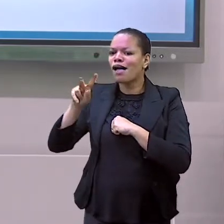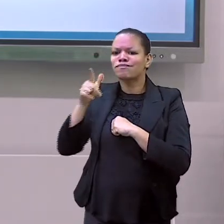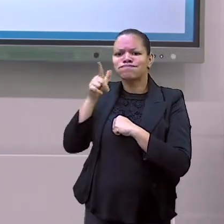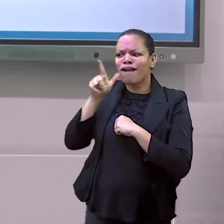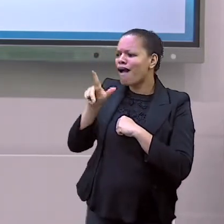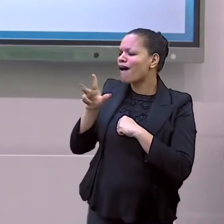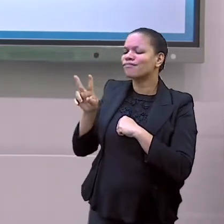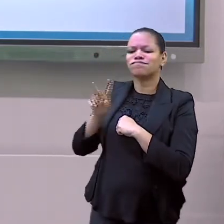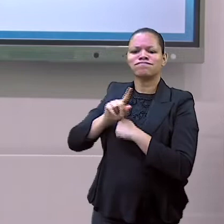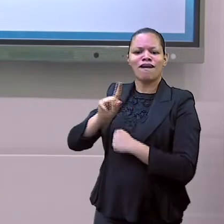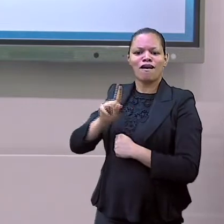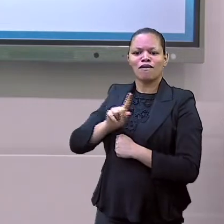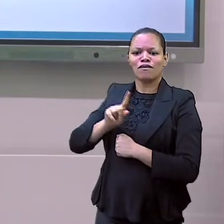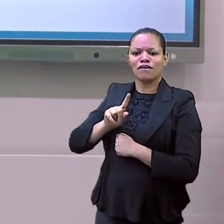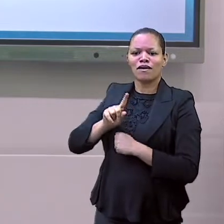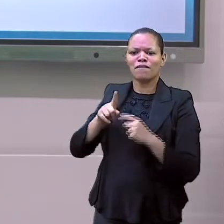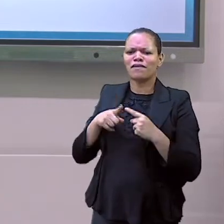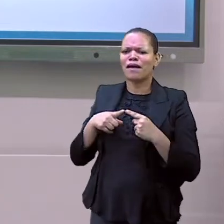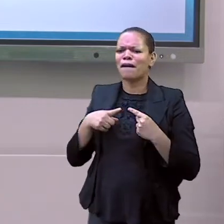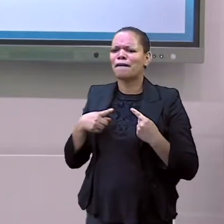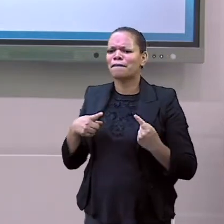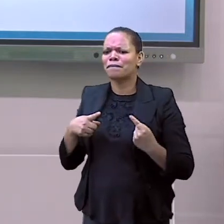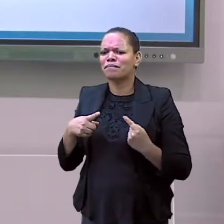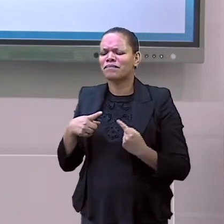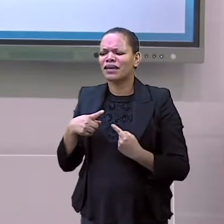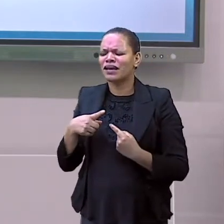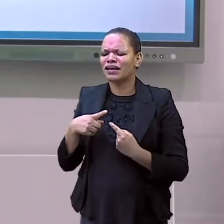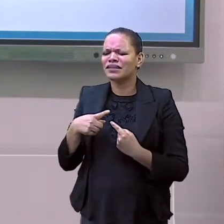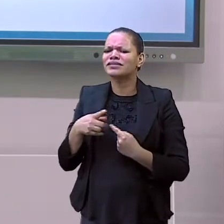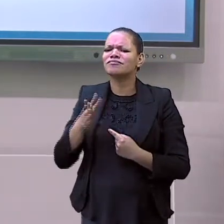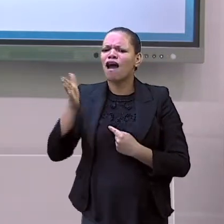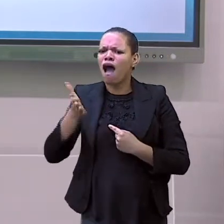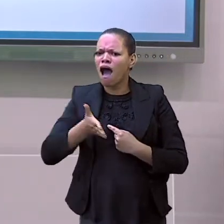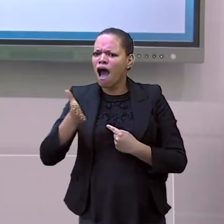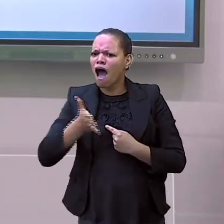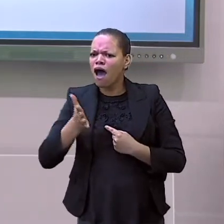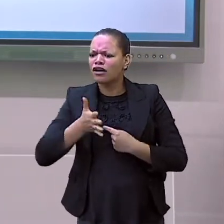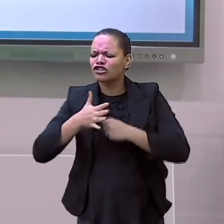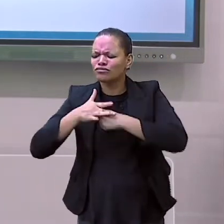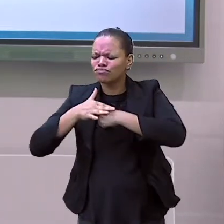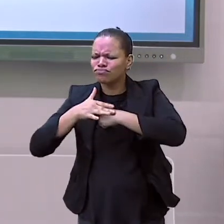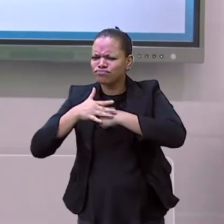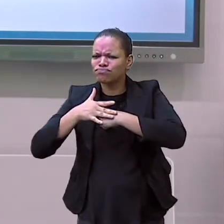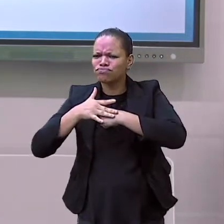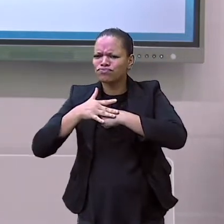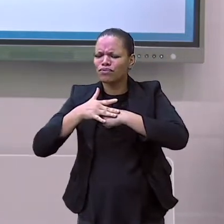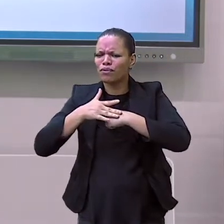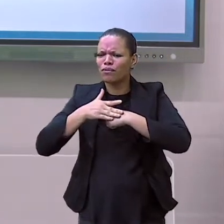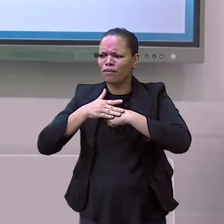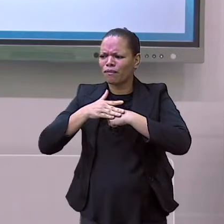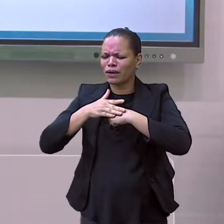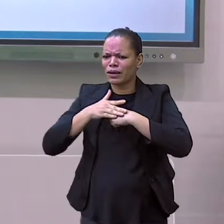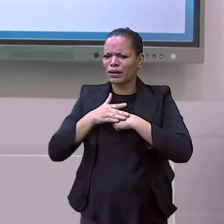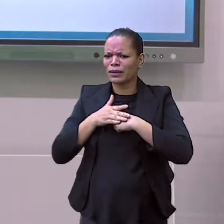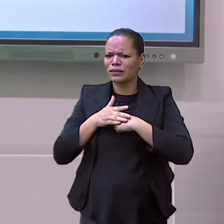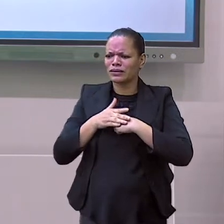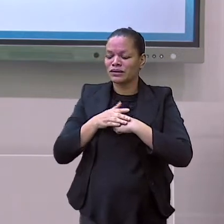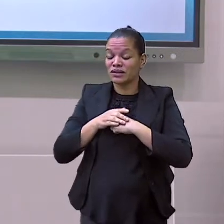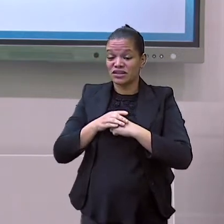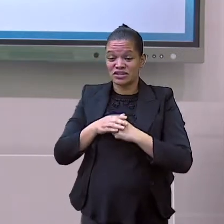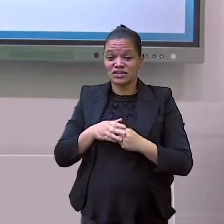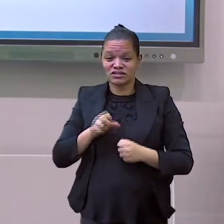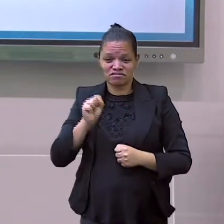consegue o quê? Repassar, contagiar outras pessoas. No momento, nós estamos